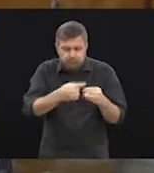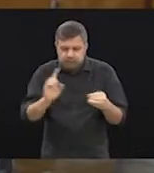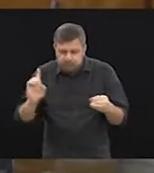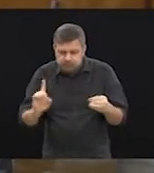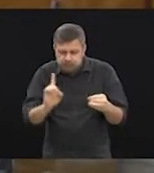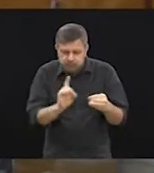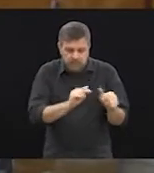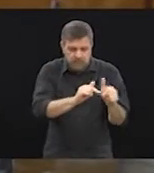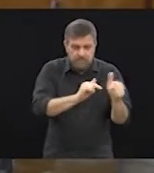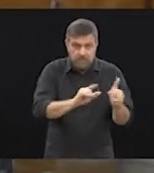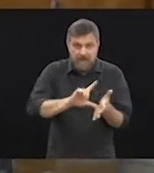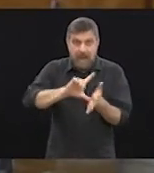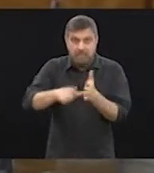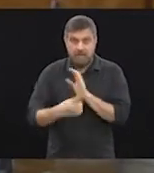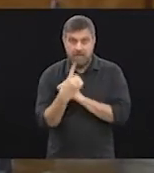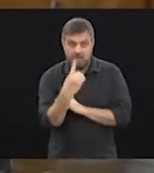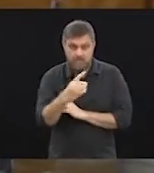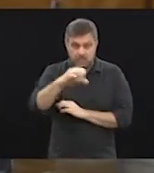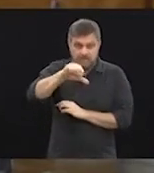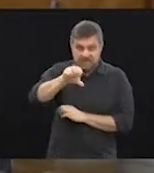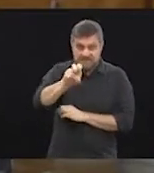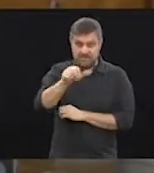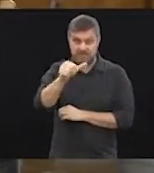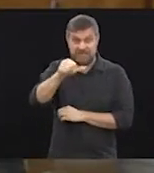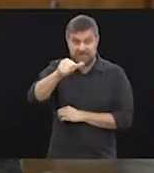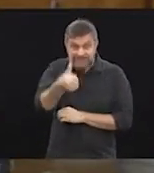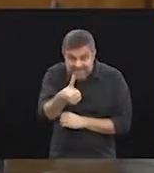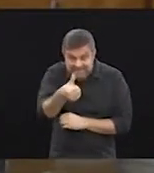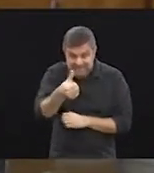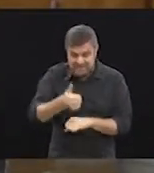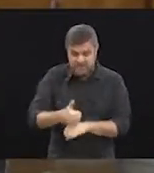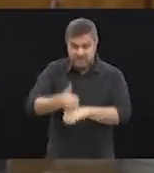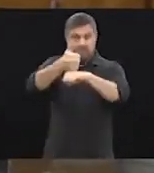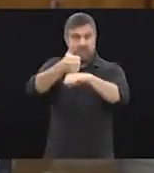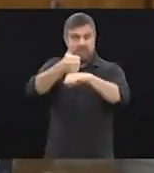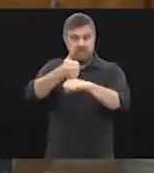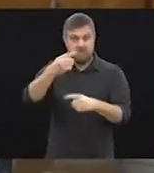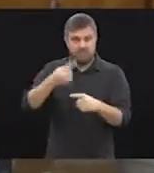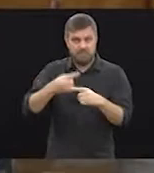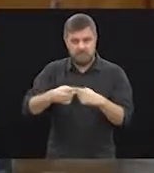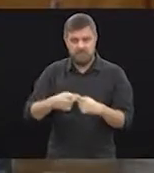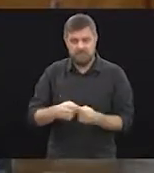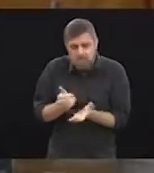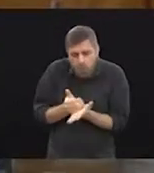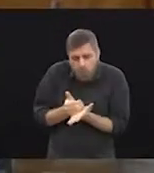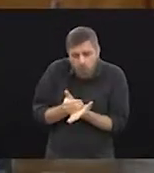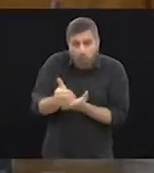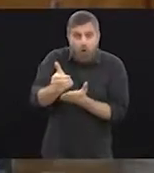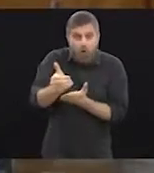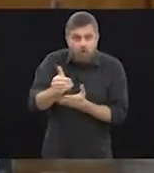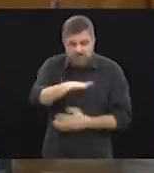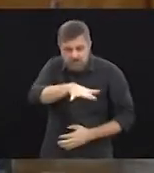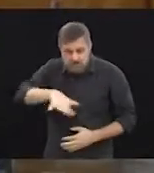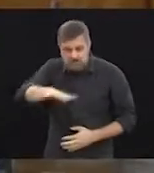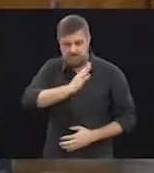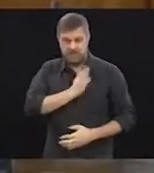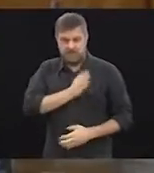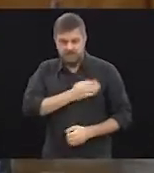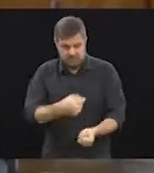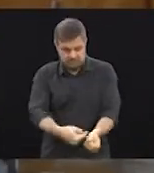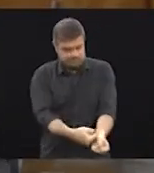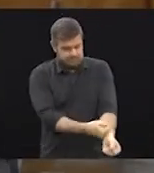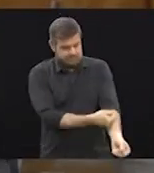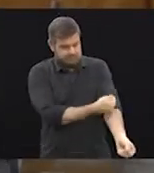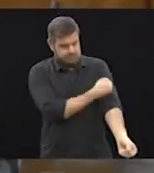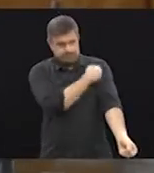em 1956 ele foi agraciado com um prêmio Nobel justamente por isso. Ali foi o ponto inicial da cardiologia